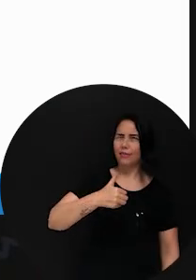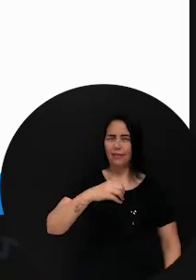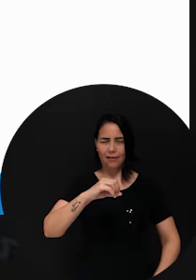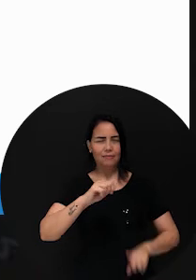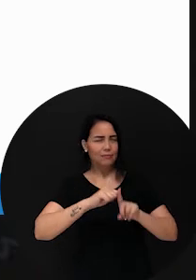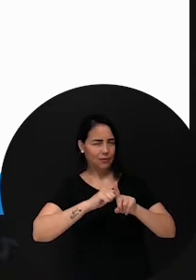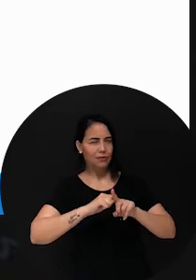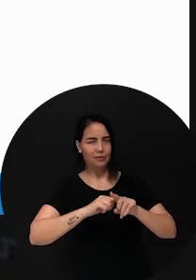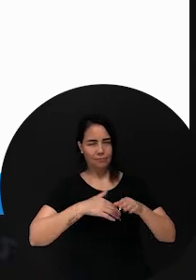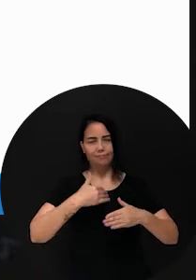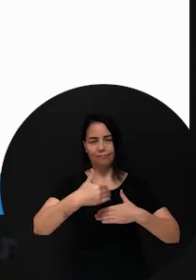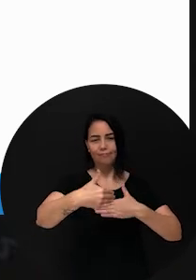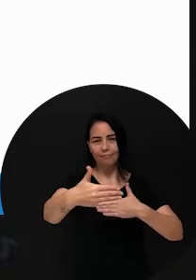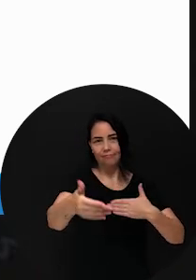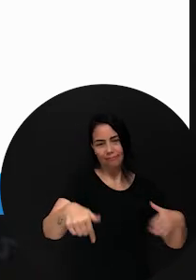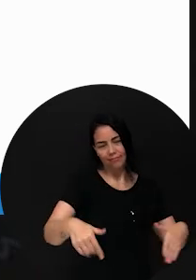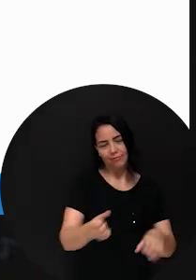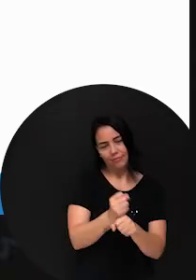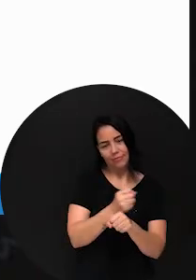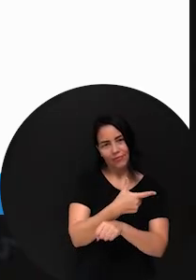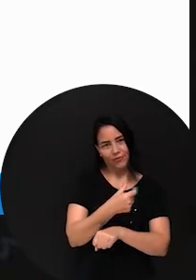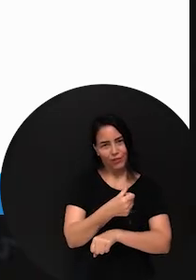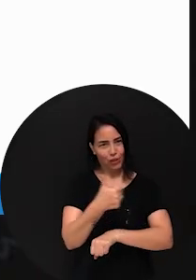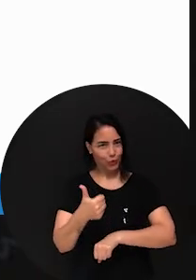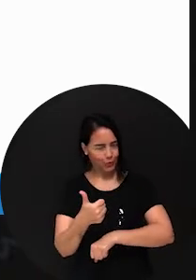tem em frente.